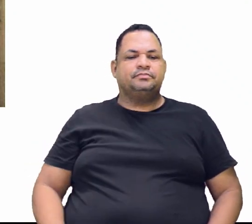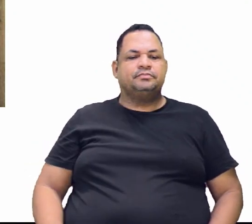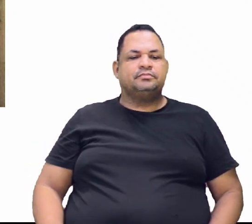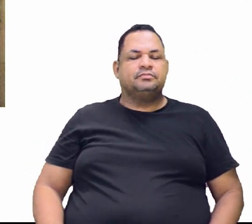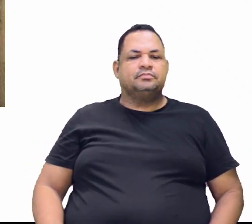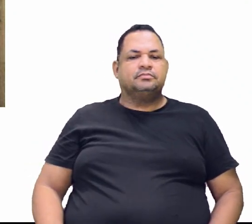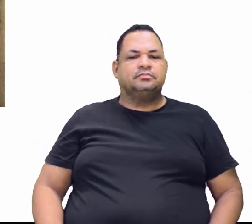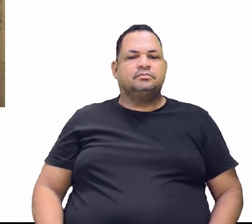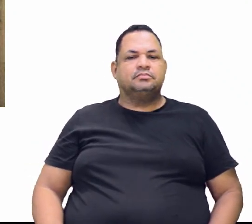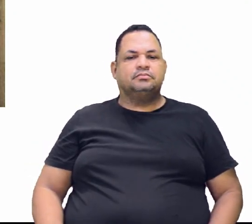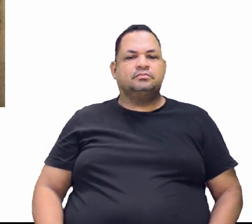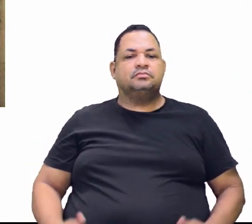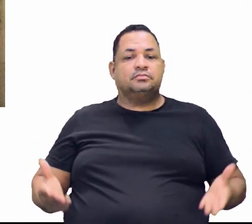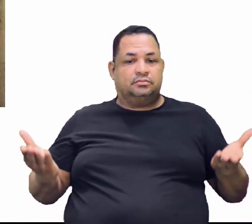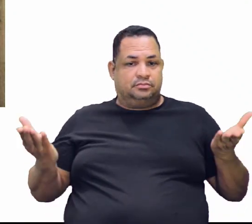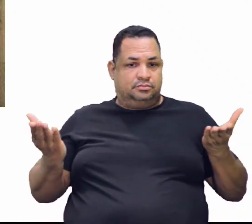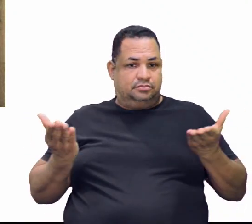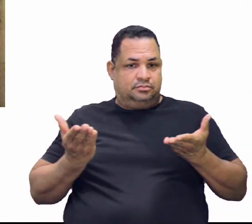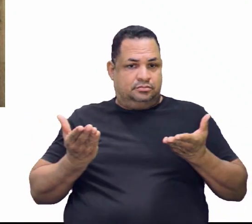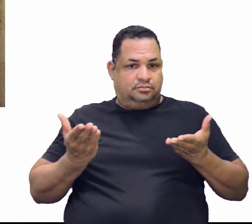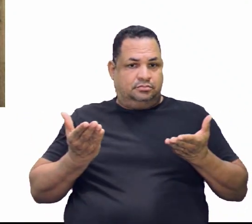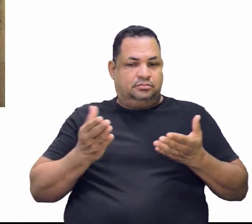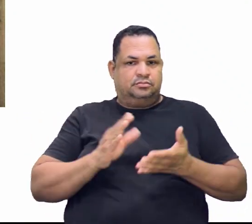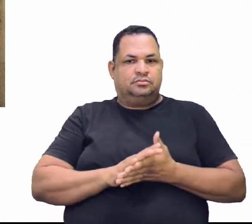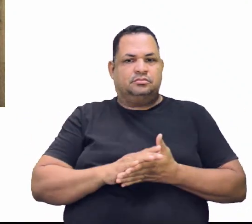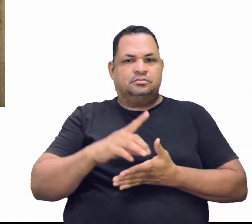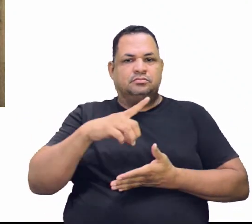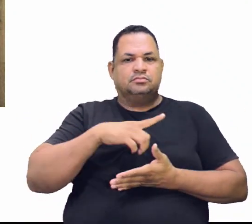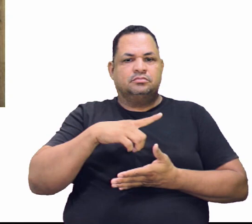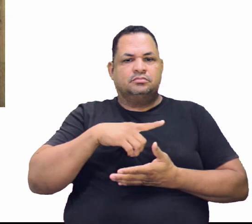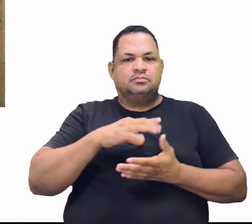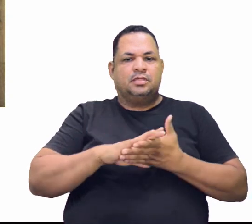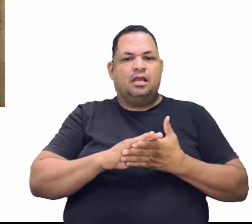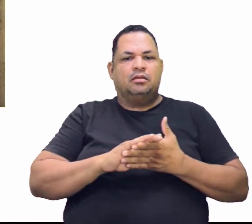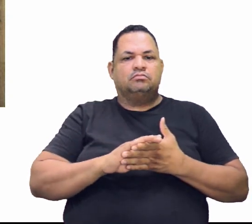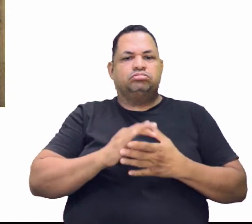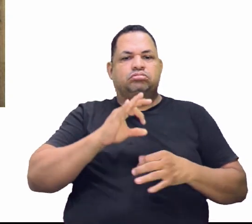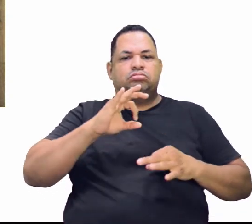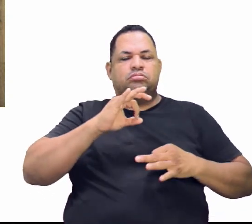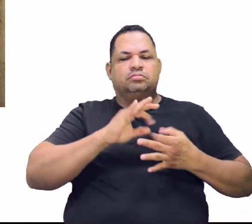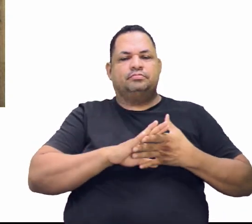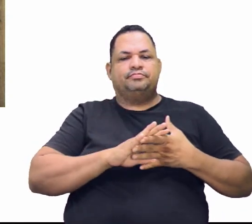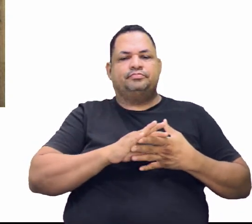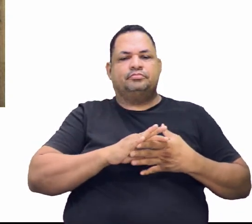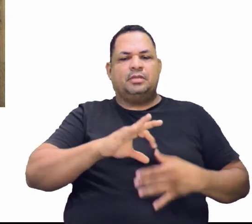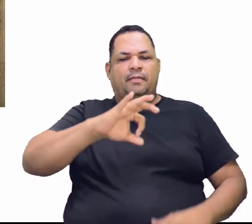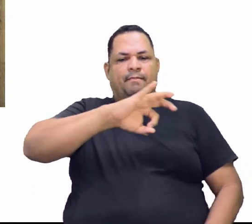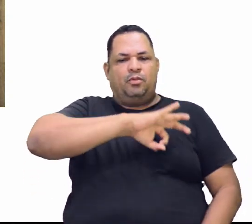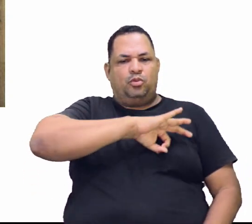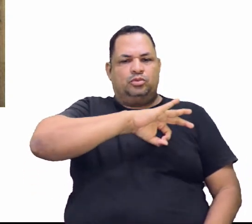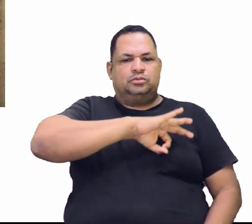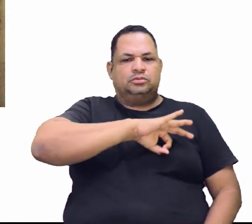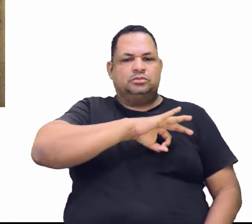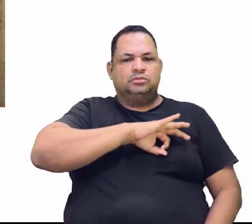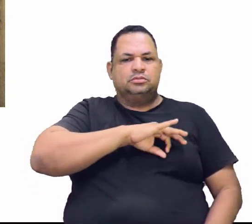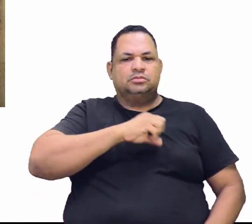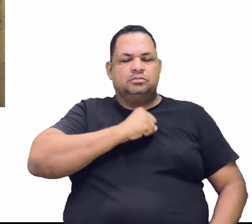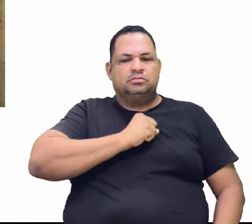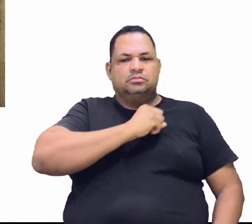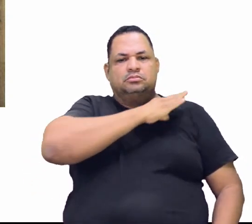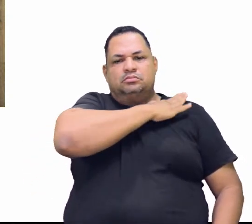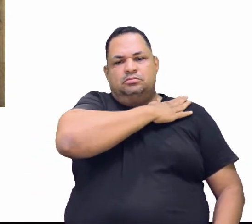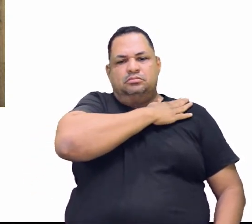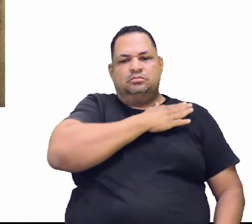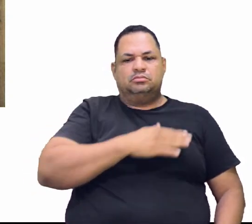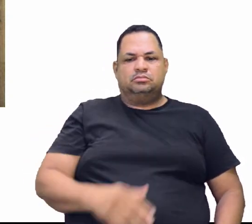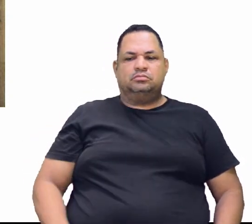mesma banda é que está presente aos dias atuais, da Polícia Militar. A Furiosa,